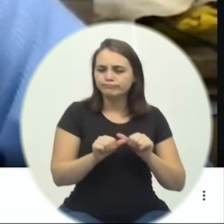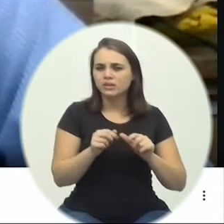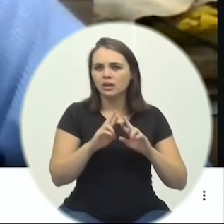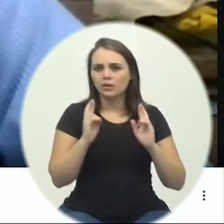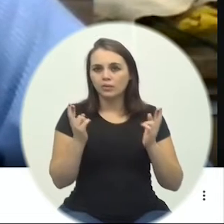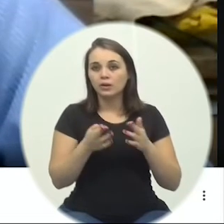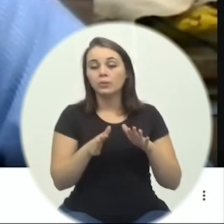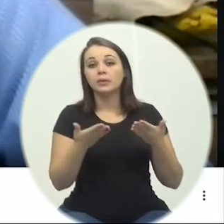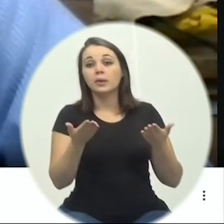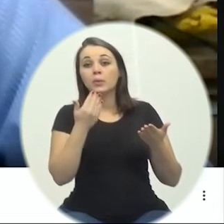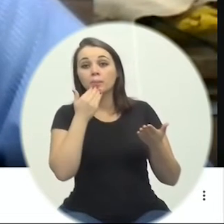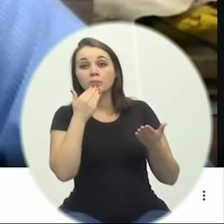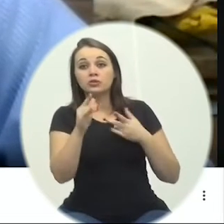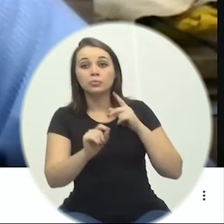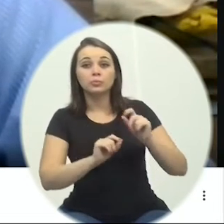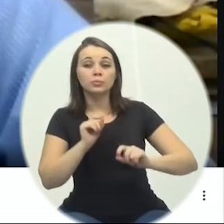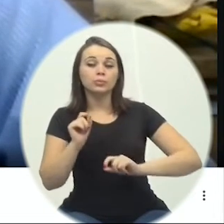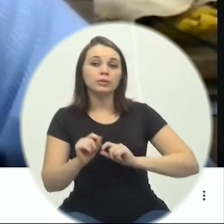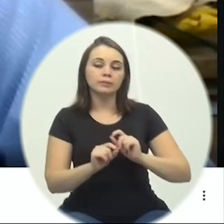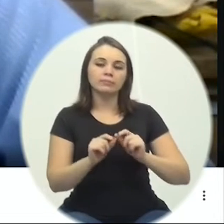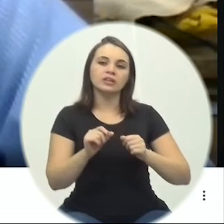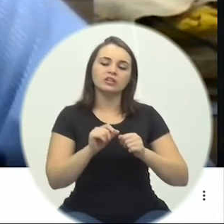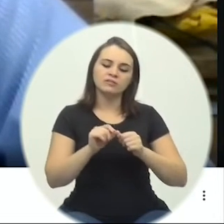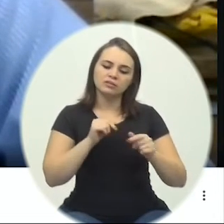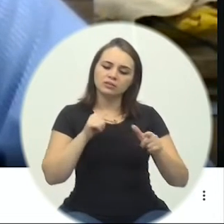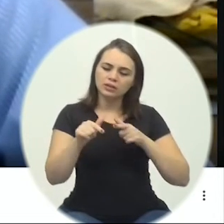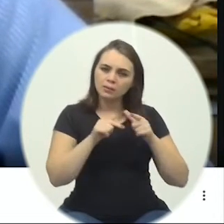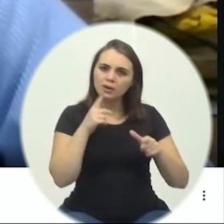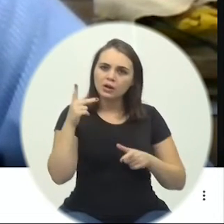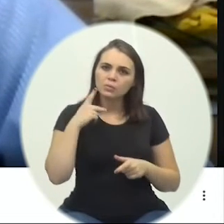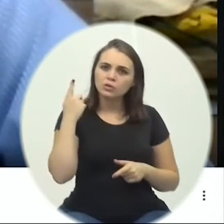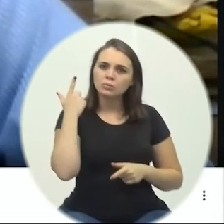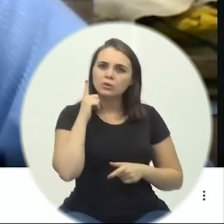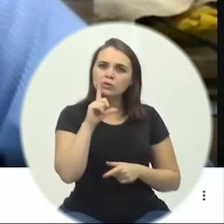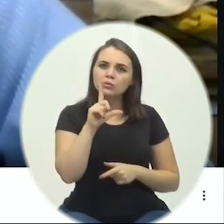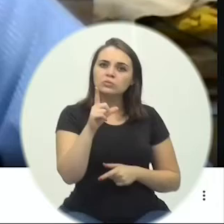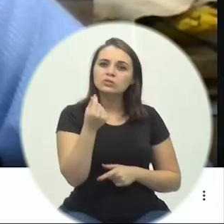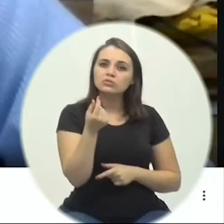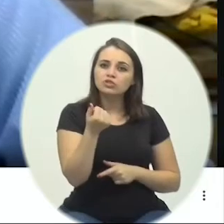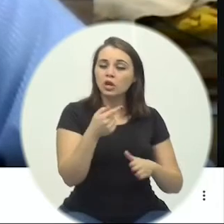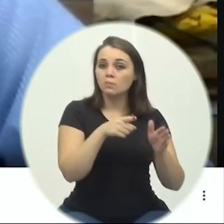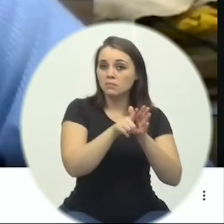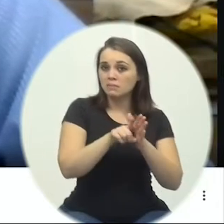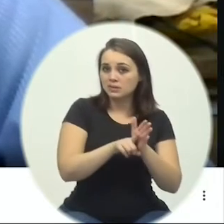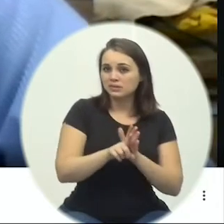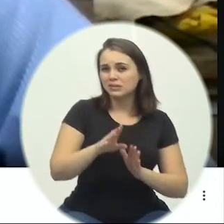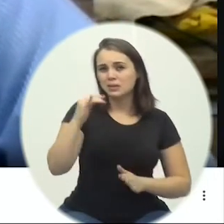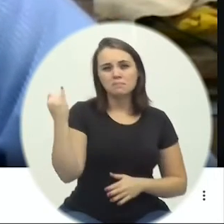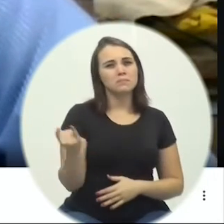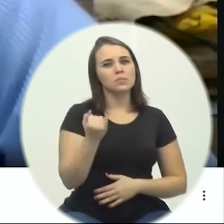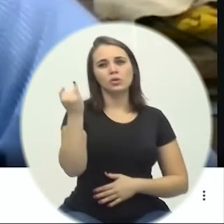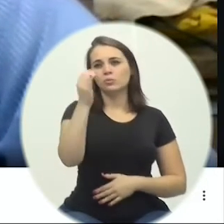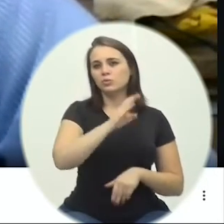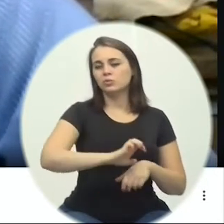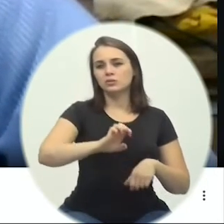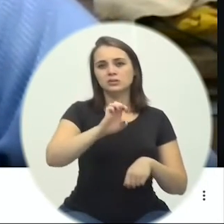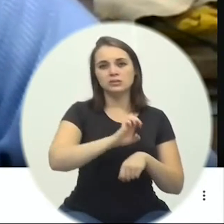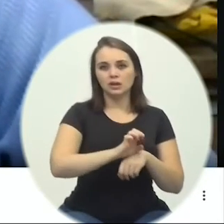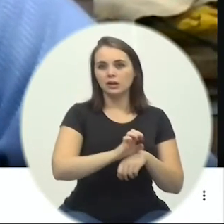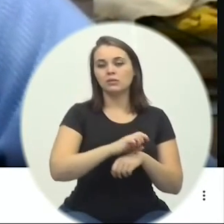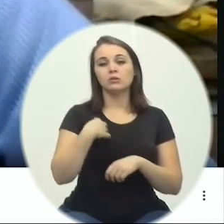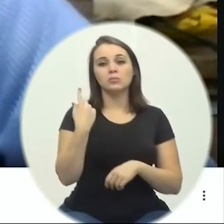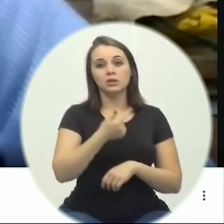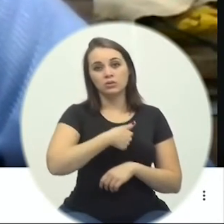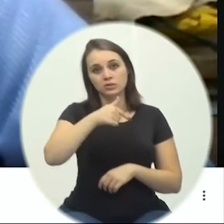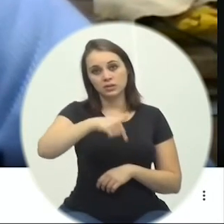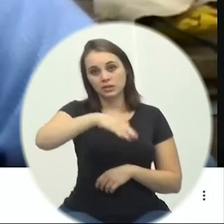gente faça, então, uma ação política para esse dinheiro que é fundamental para o país, para o Estado e especialmente para nós em Criciúma,